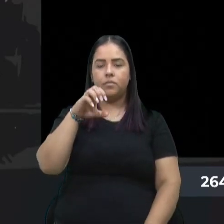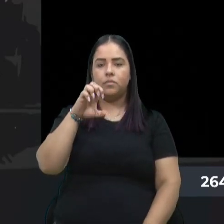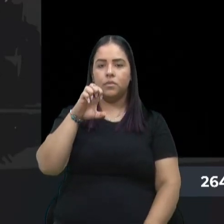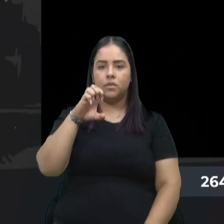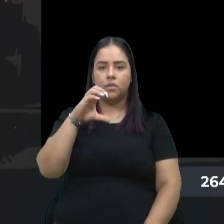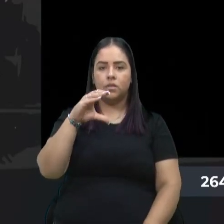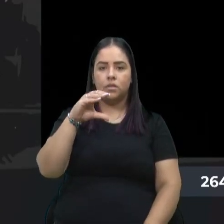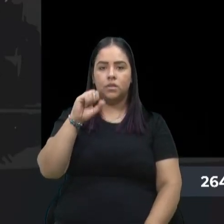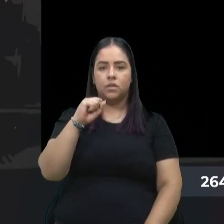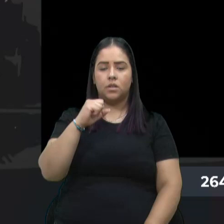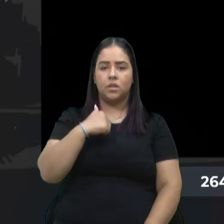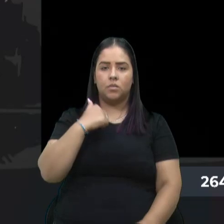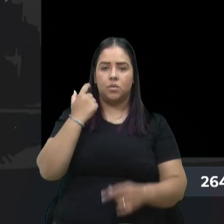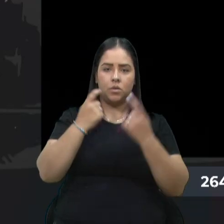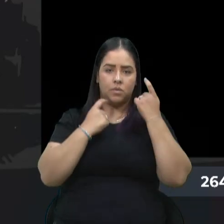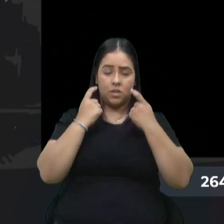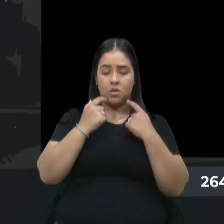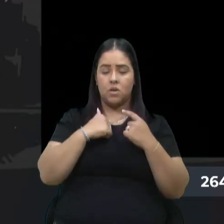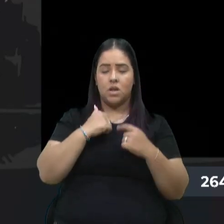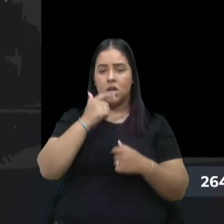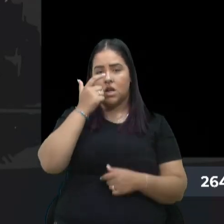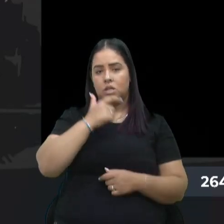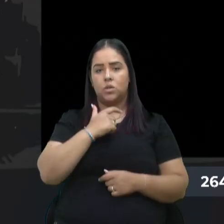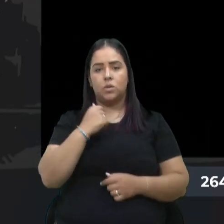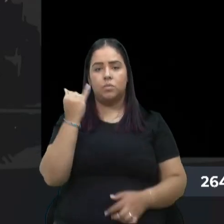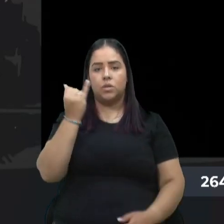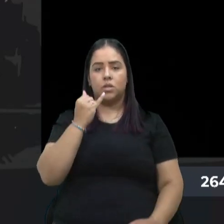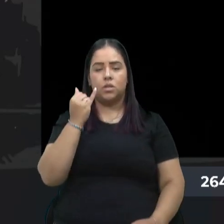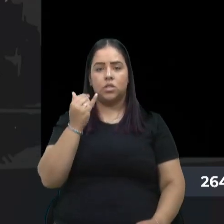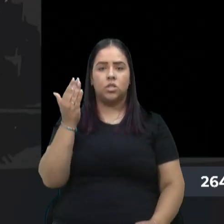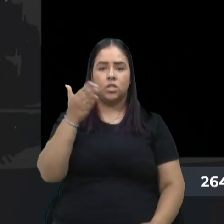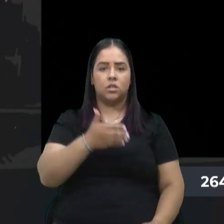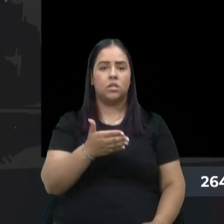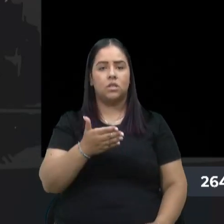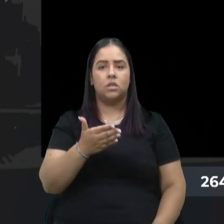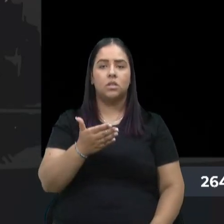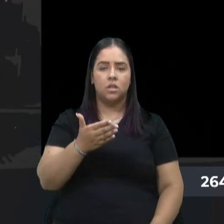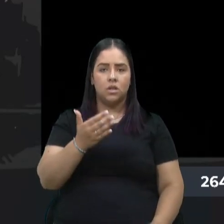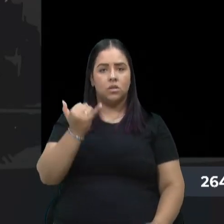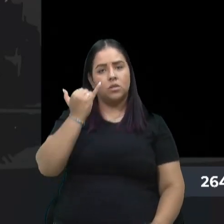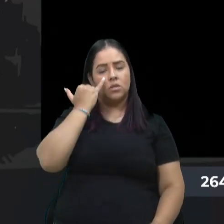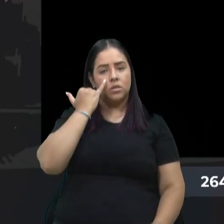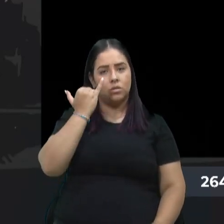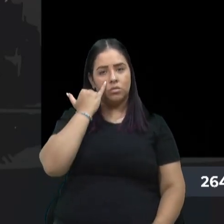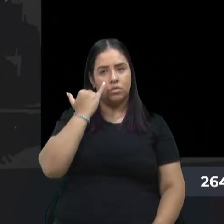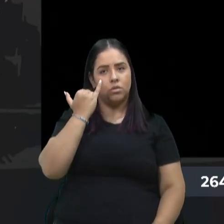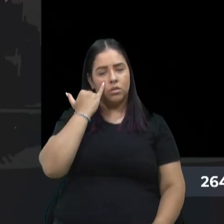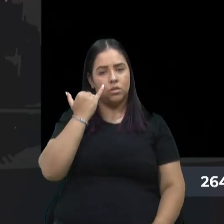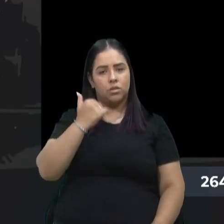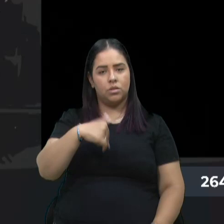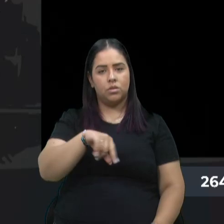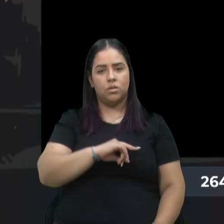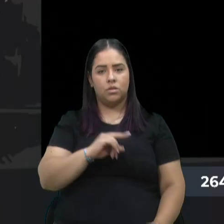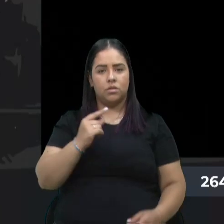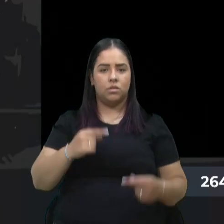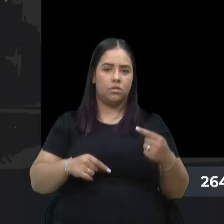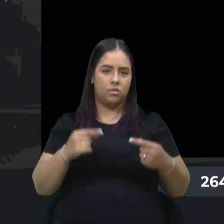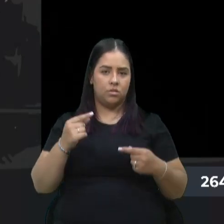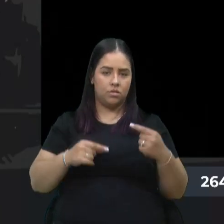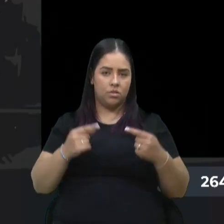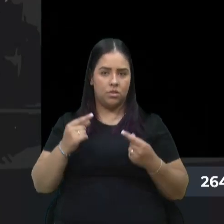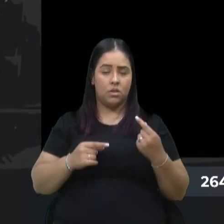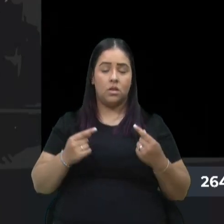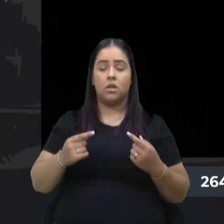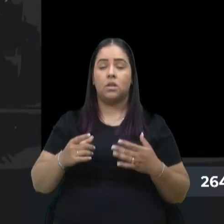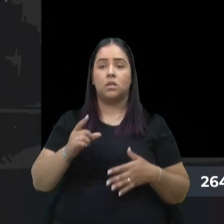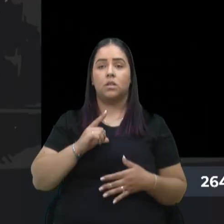me preocupo e considerei importante trazer para nós essa nota para que seja discutida. Diz